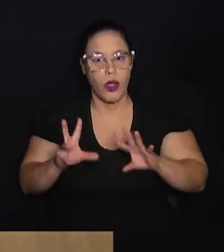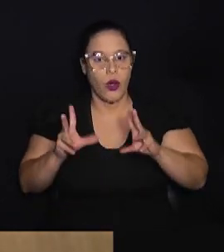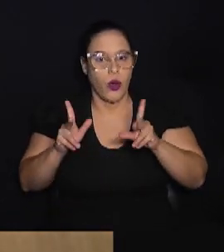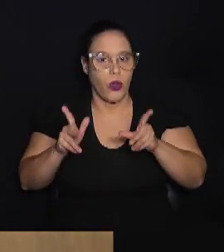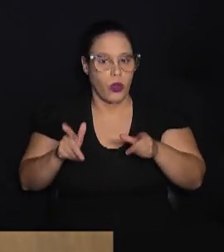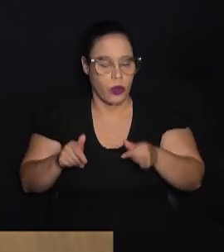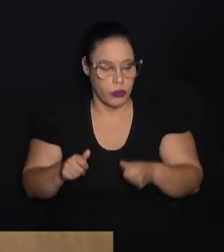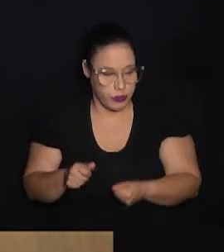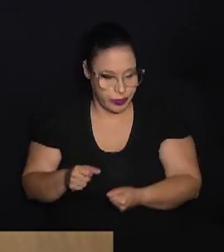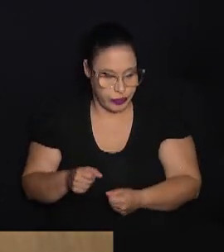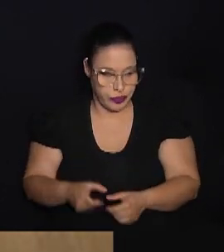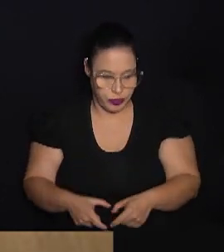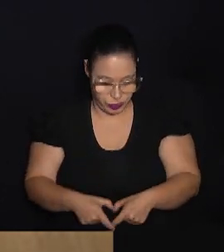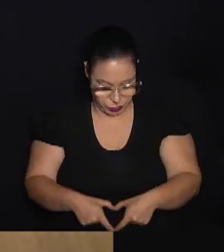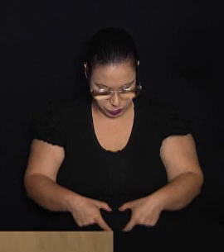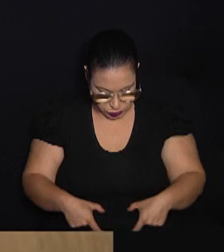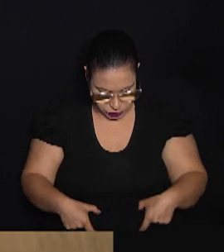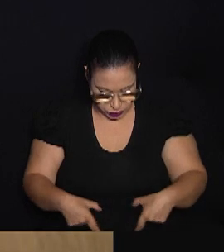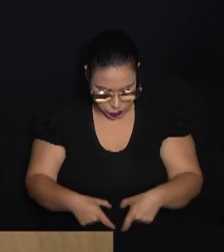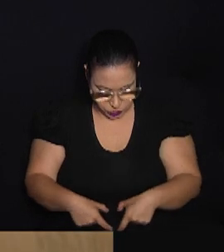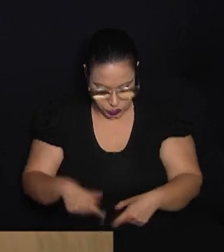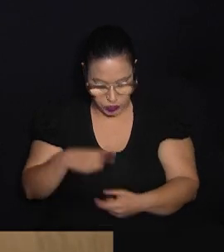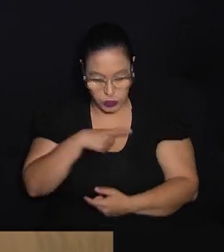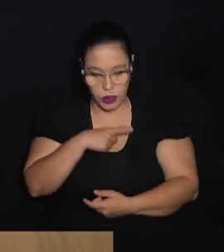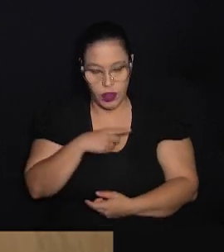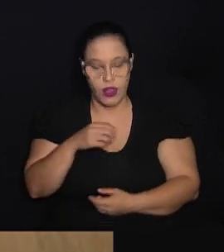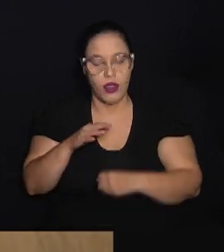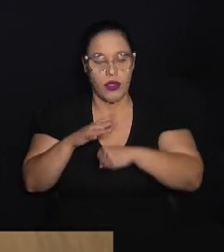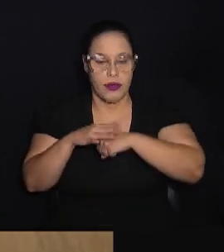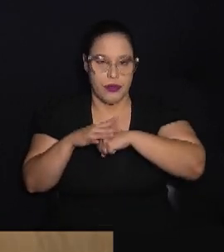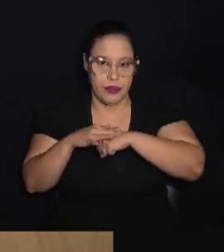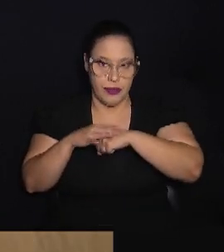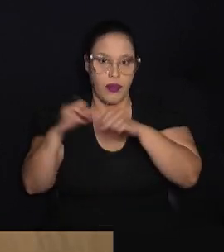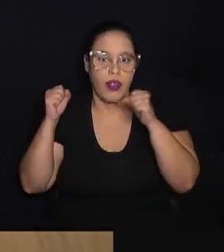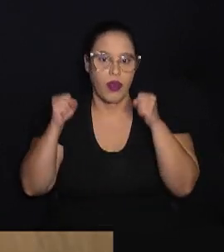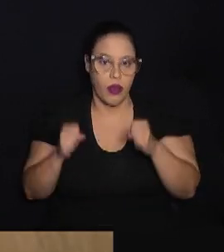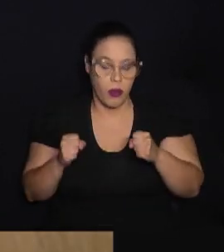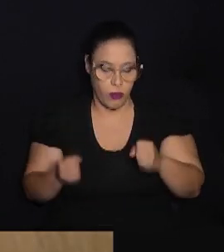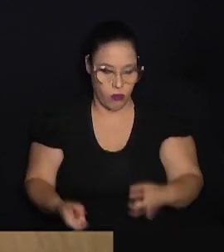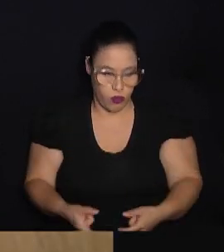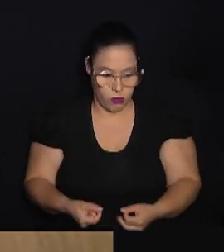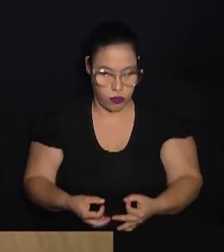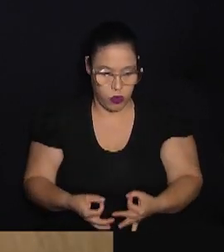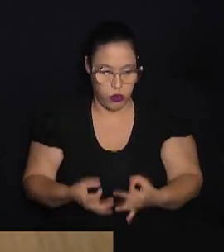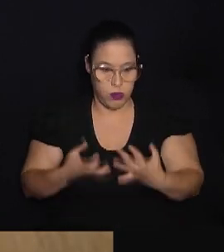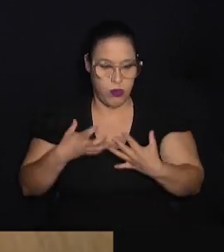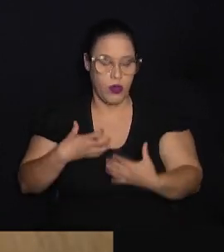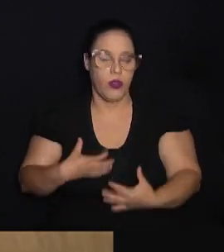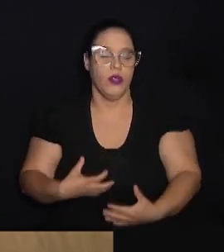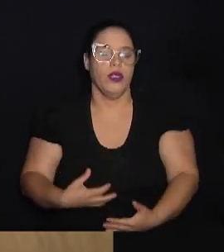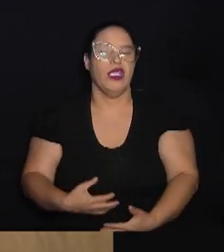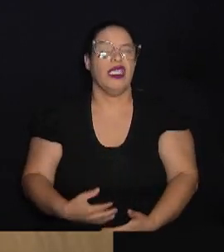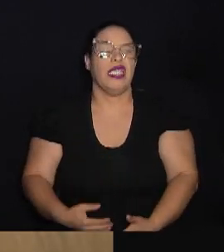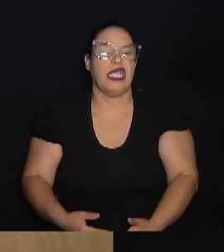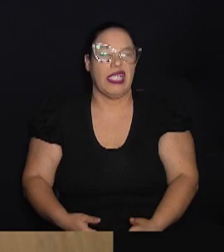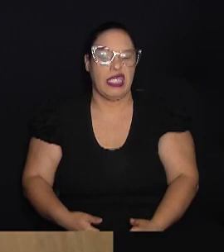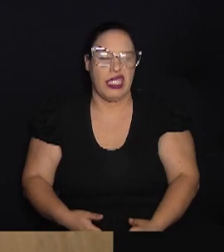órgãos ginecológicos aí embaixo, quando tem algum tipo de doença, podem se manifestar com essa sensação de peso no pé da